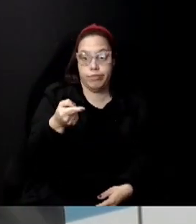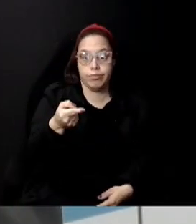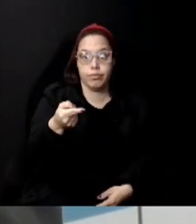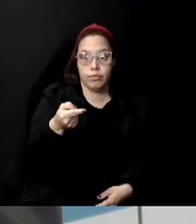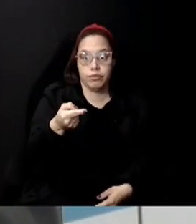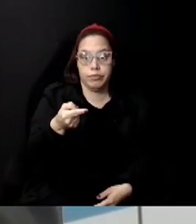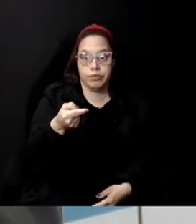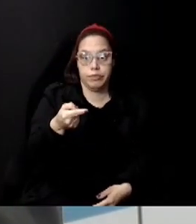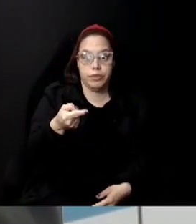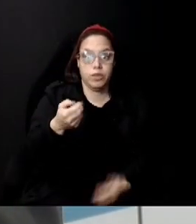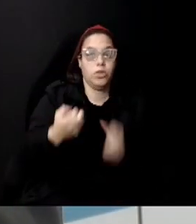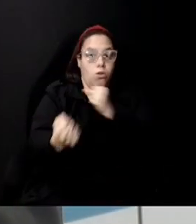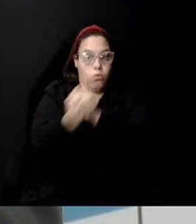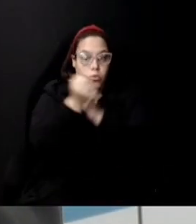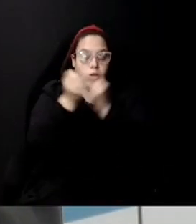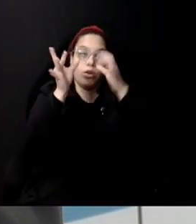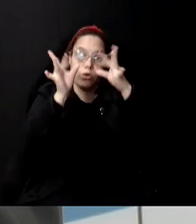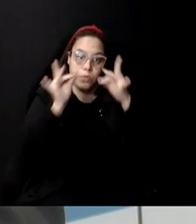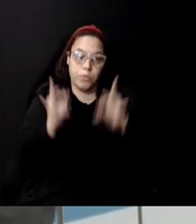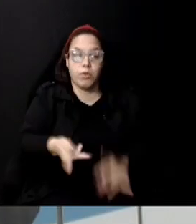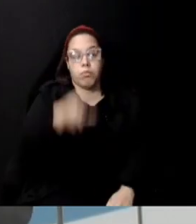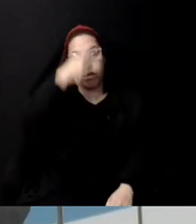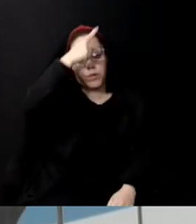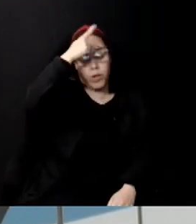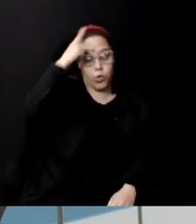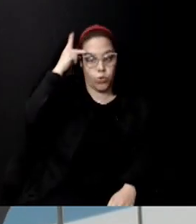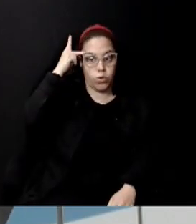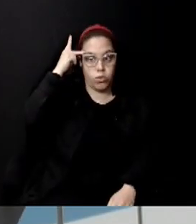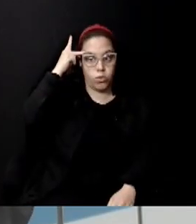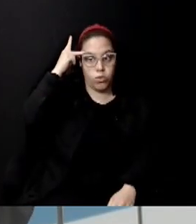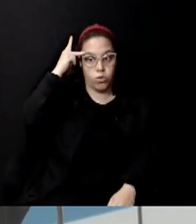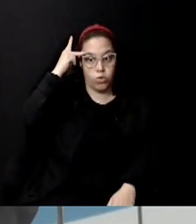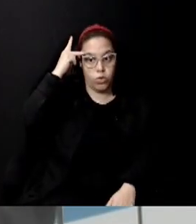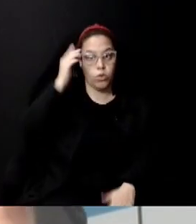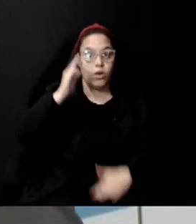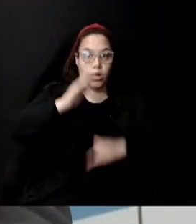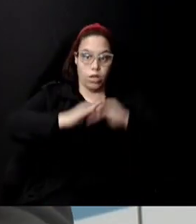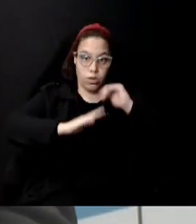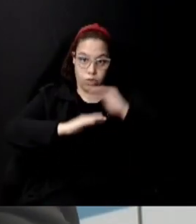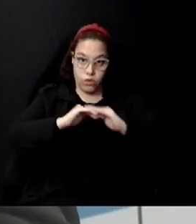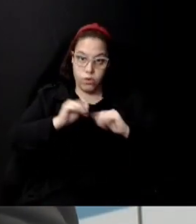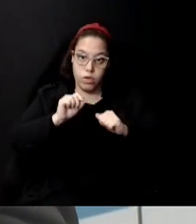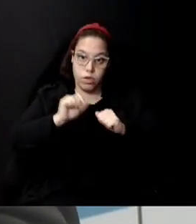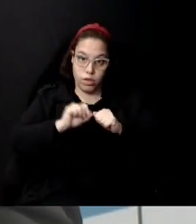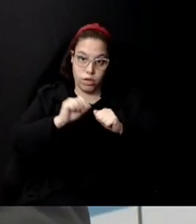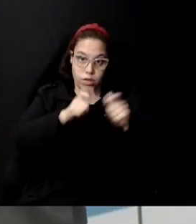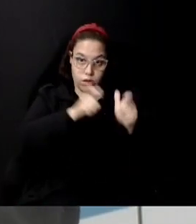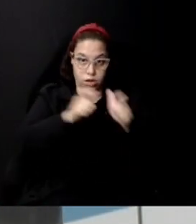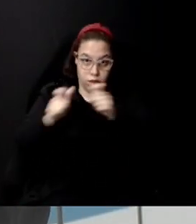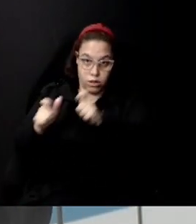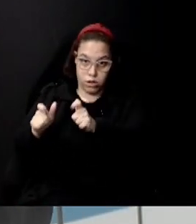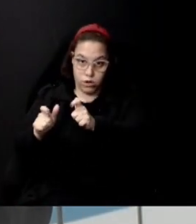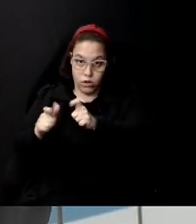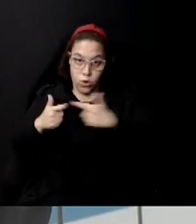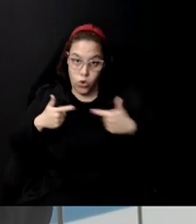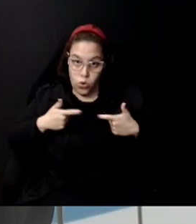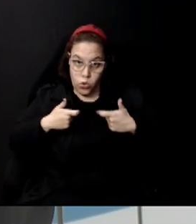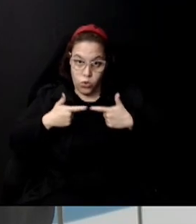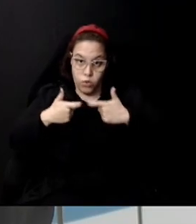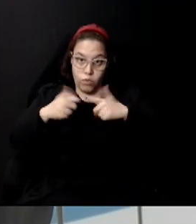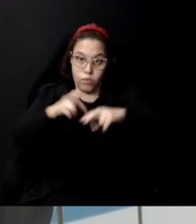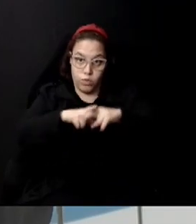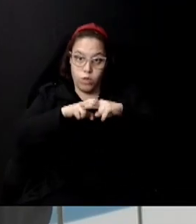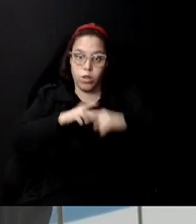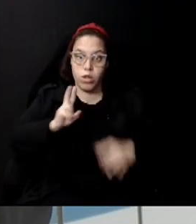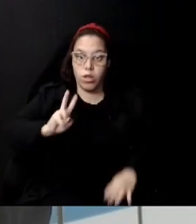proteção especial para essas pessoas que atuam em locais de conflitos armados. Por isso que sempre a